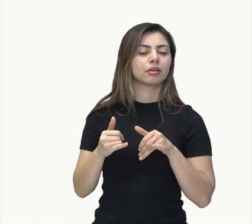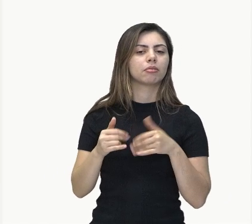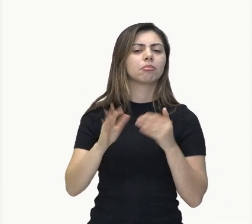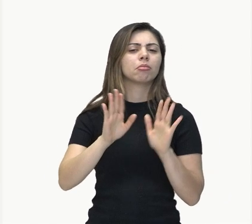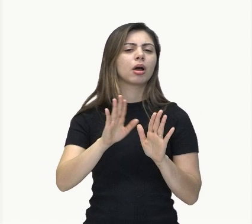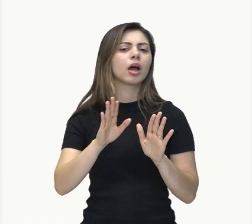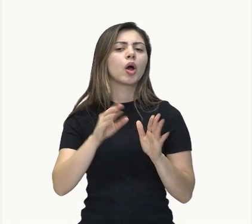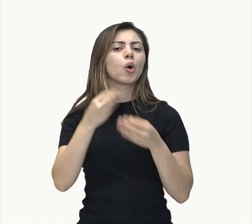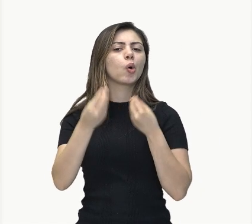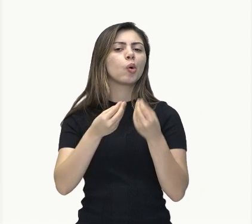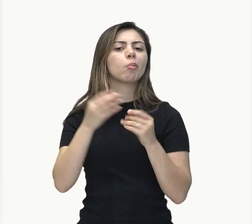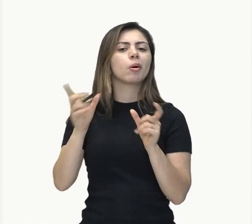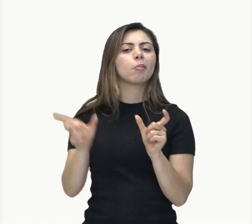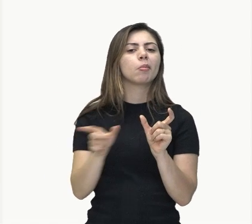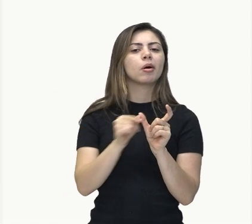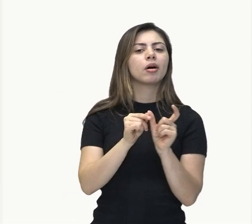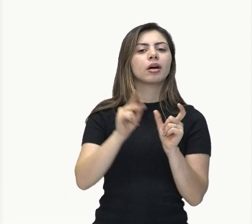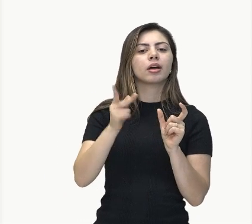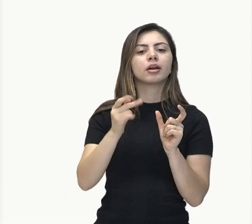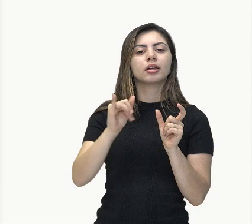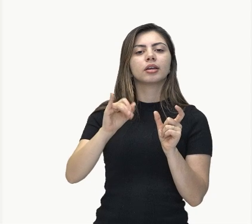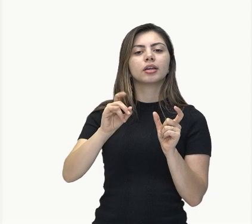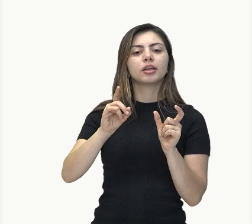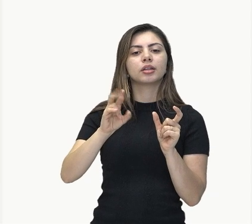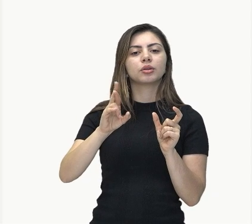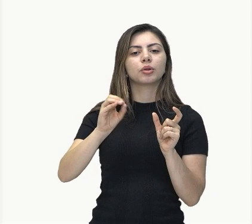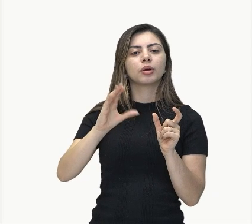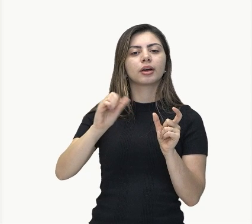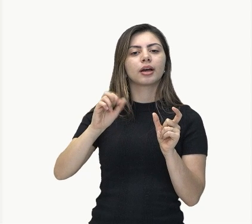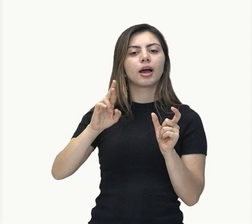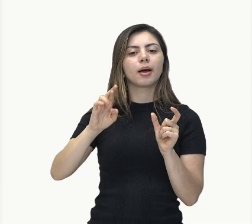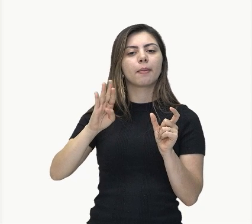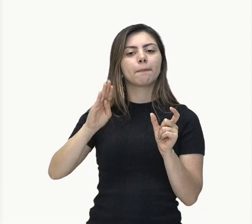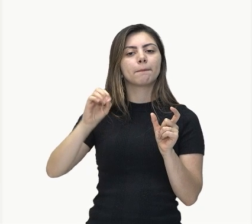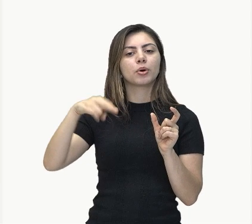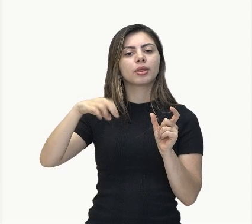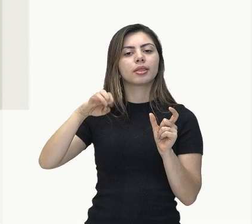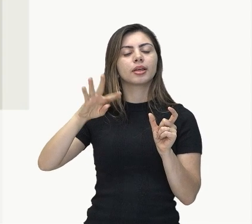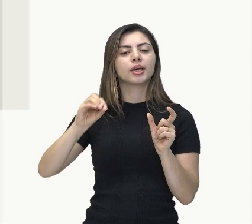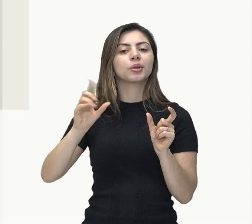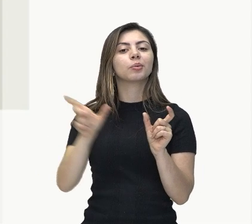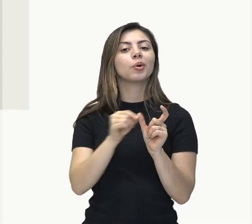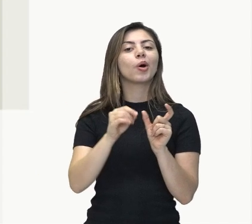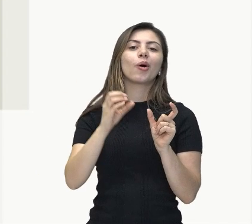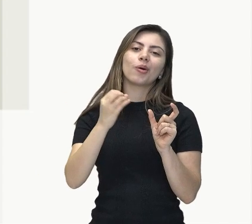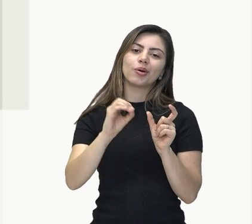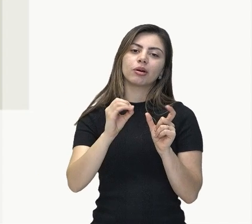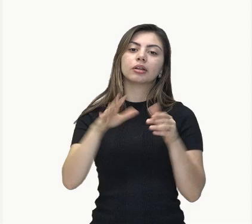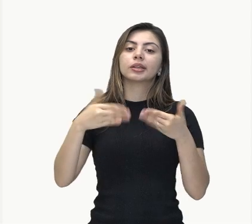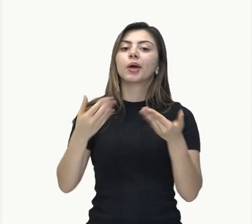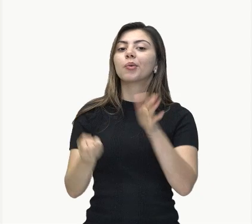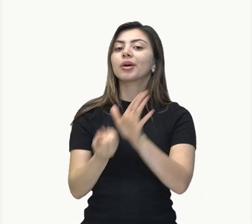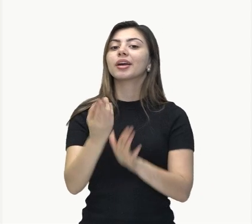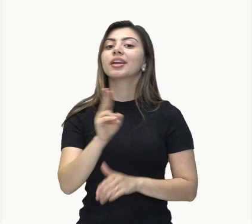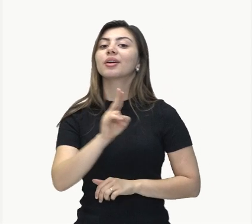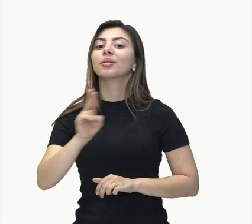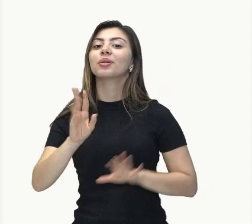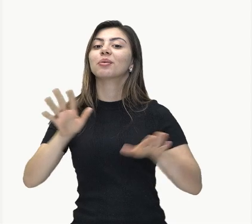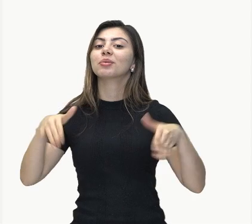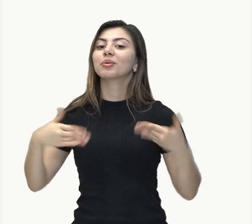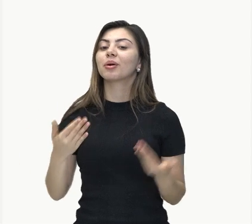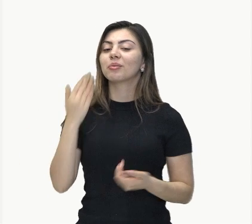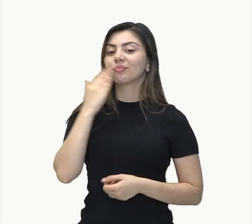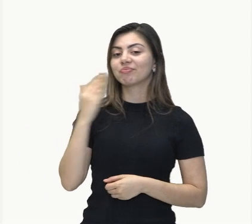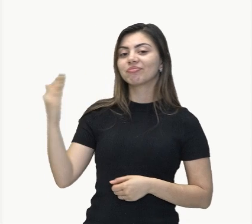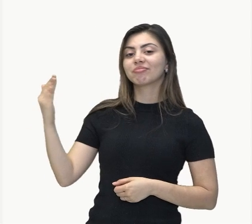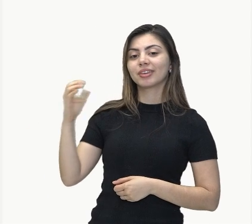é o sufixo para hidrocarboneto? Ó. Tá aqui, ó. E aí, como é o nome do composto? O nome